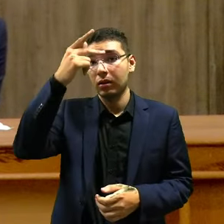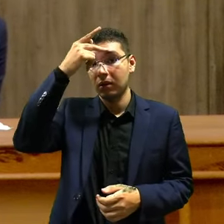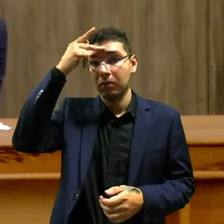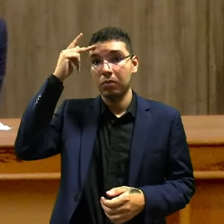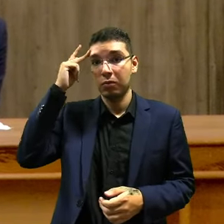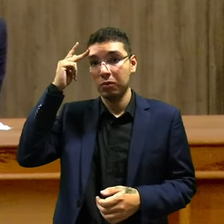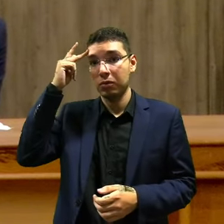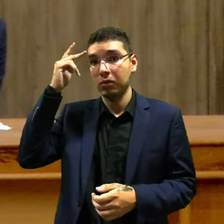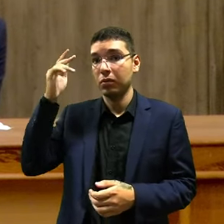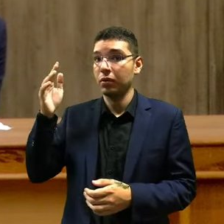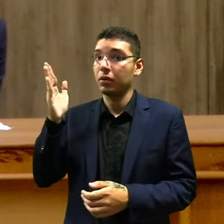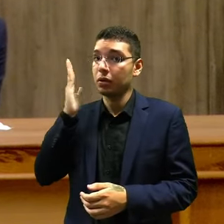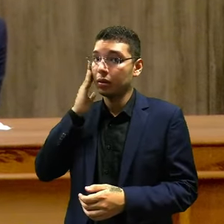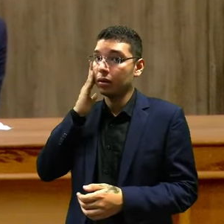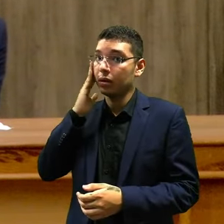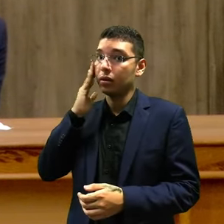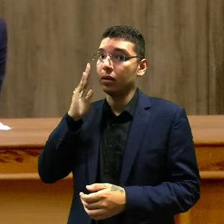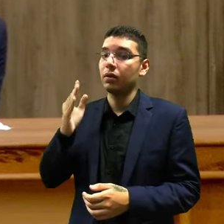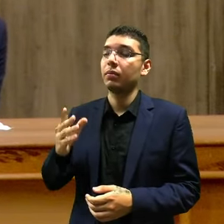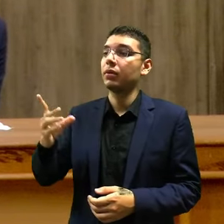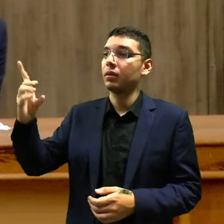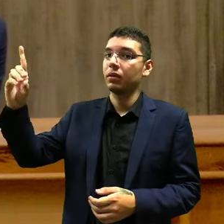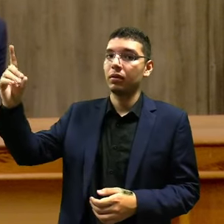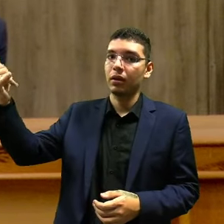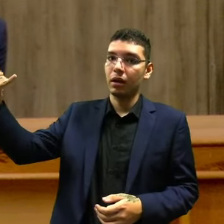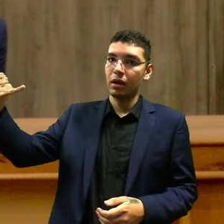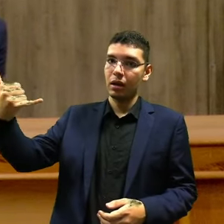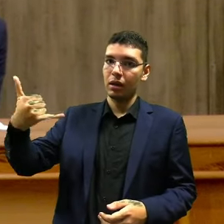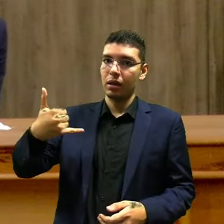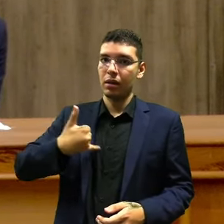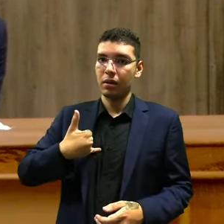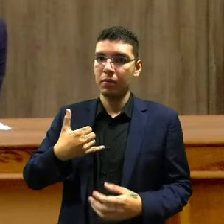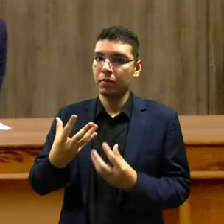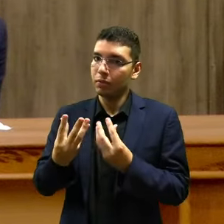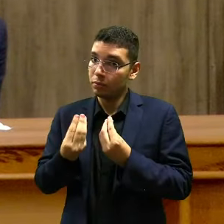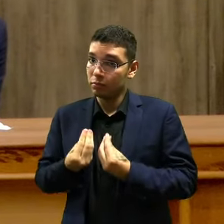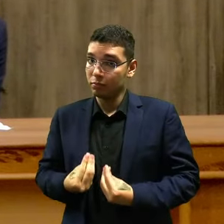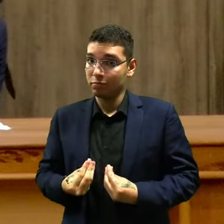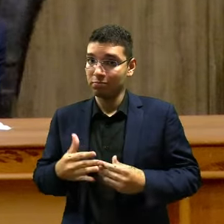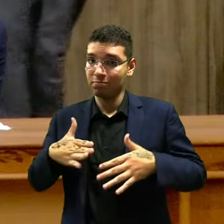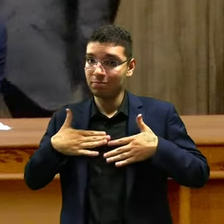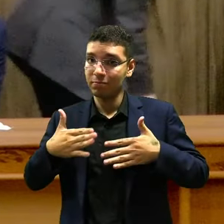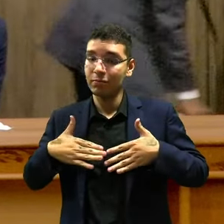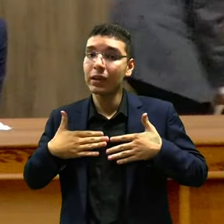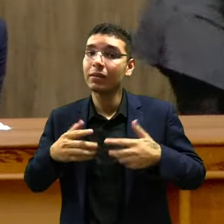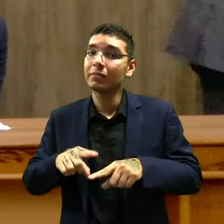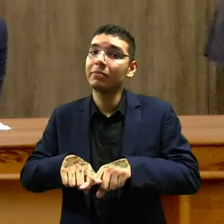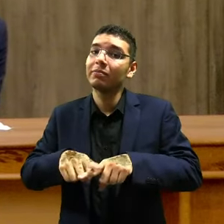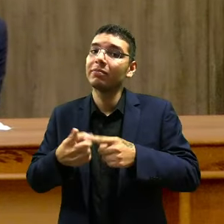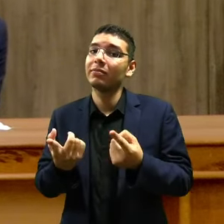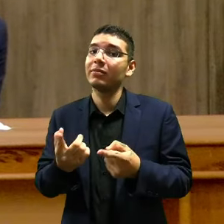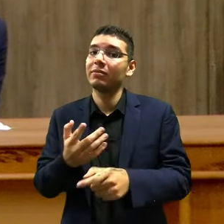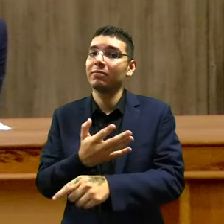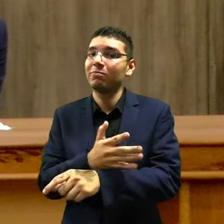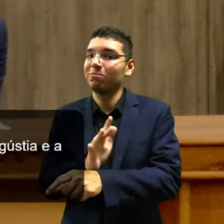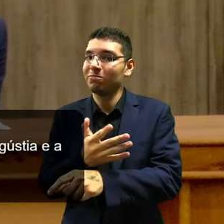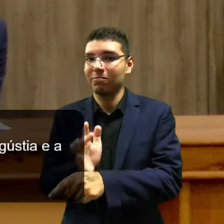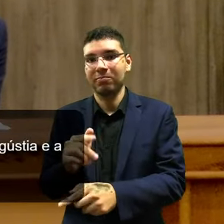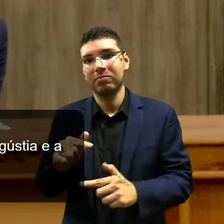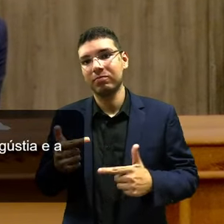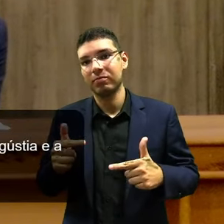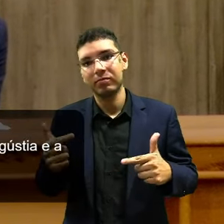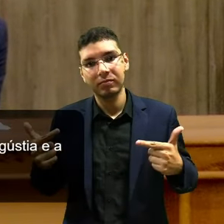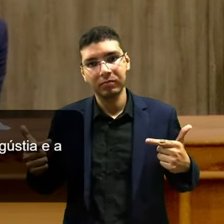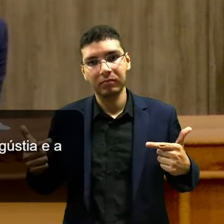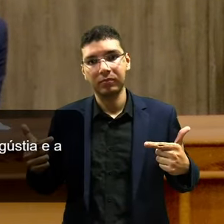emoção passa agora o que que acontece mas ele não tem o quê em quem antes é de pouca